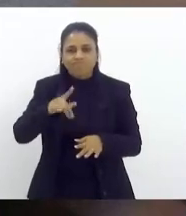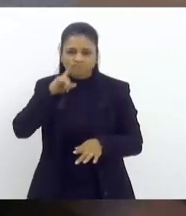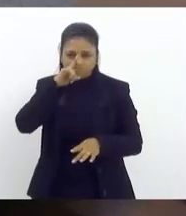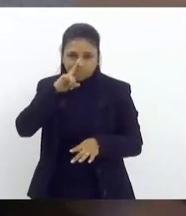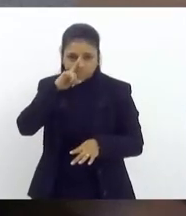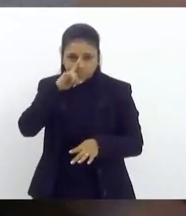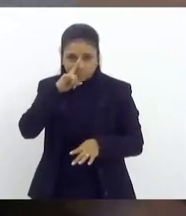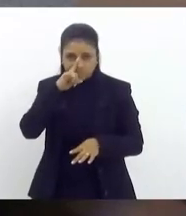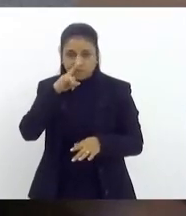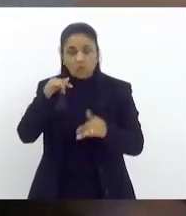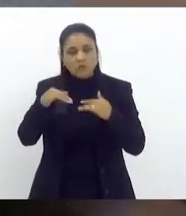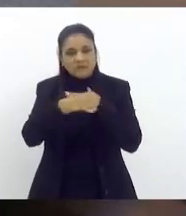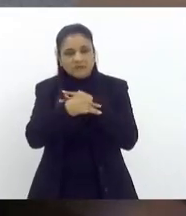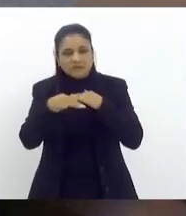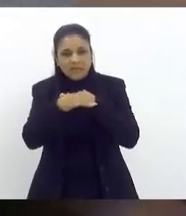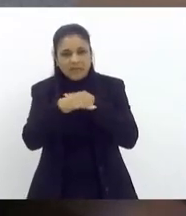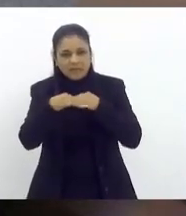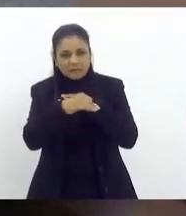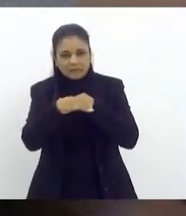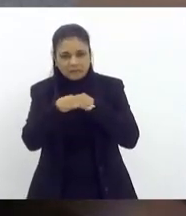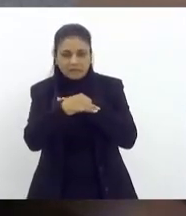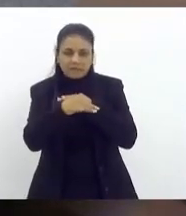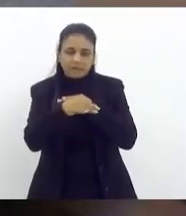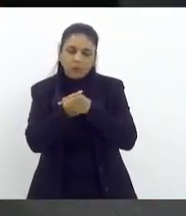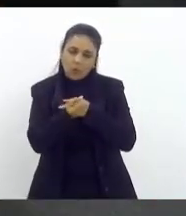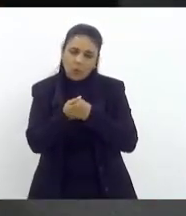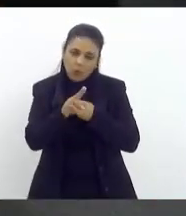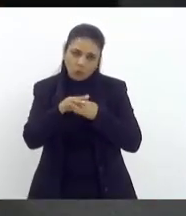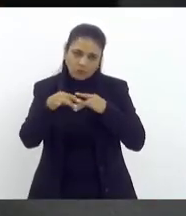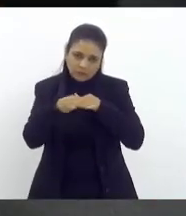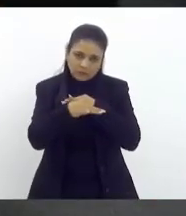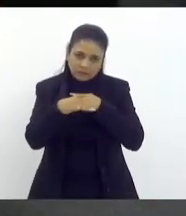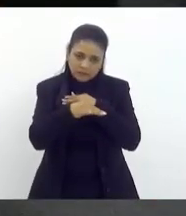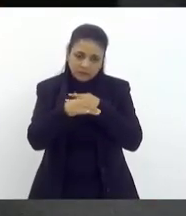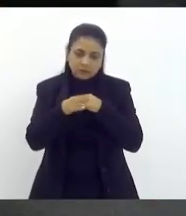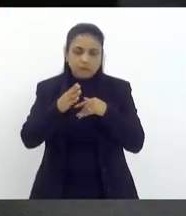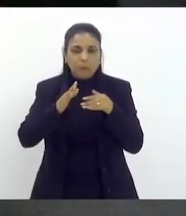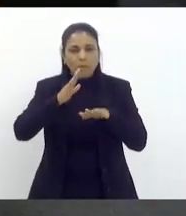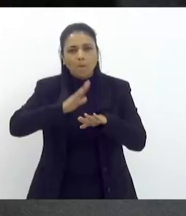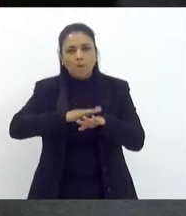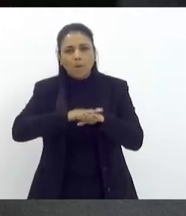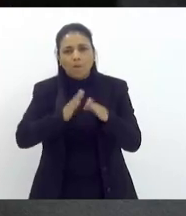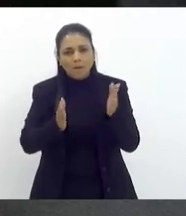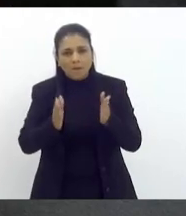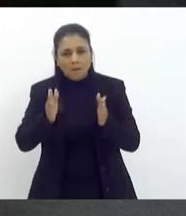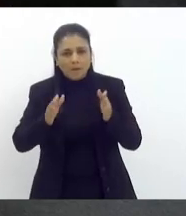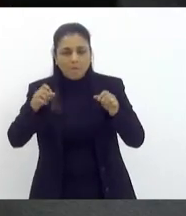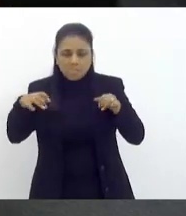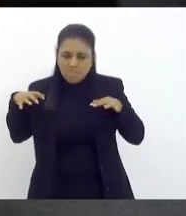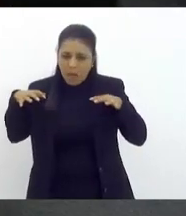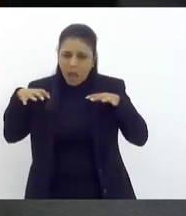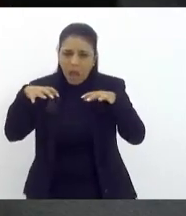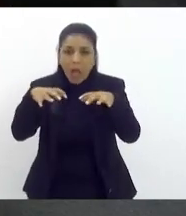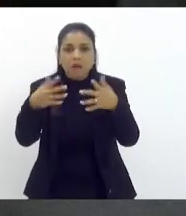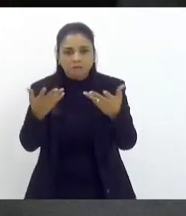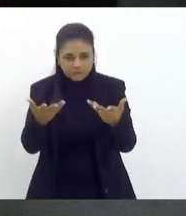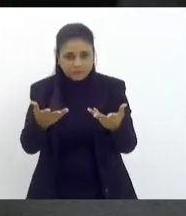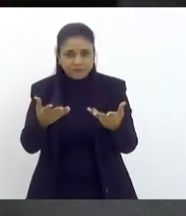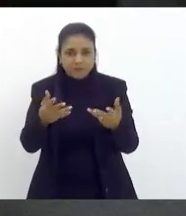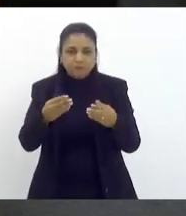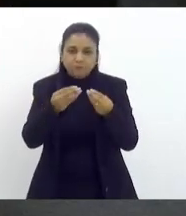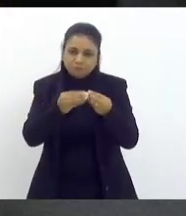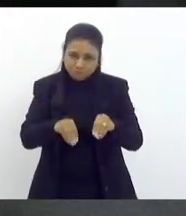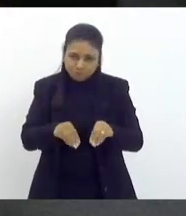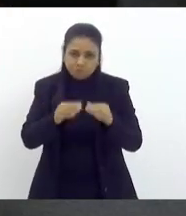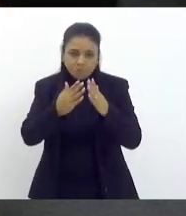ou cidades que se encontraram no momento de calamidade pública Então são dois elementos